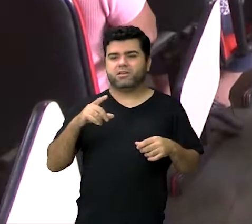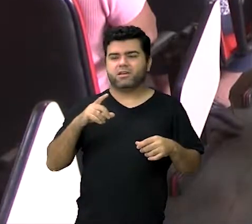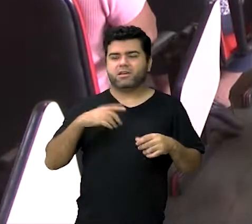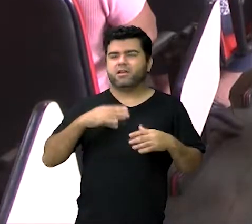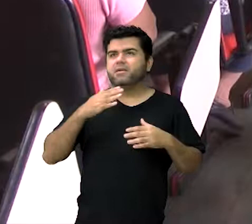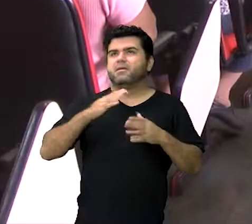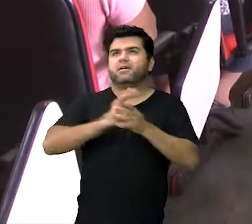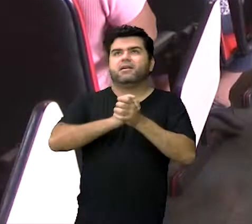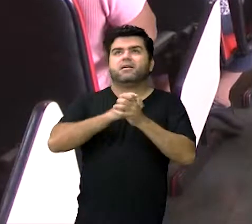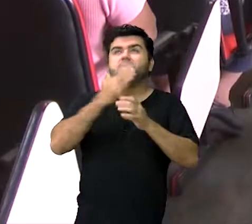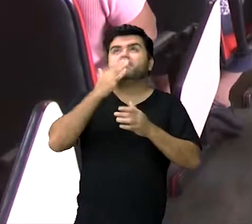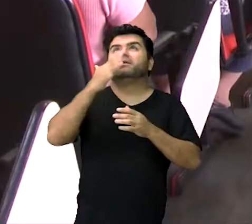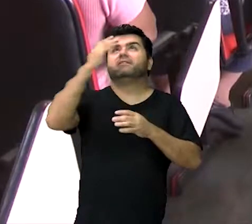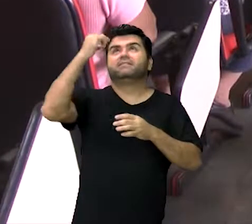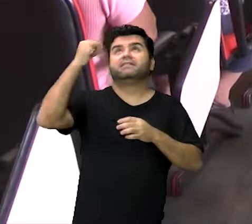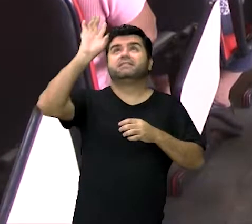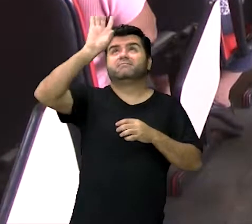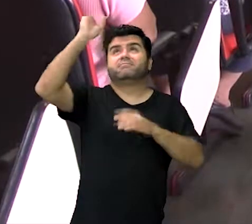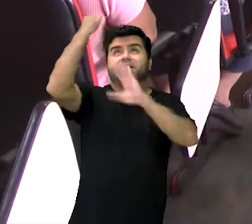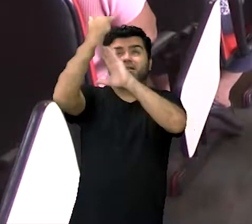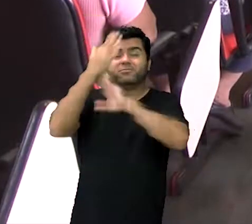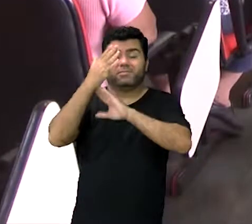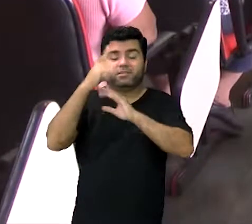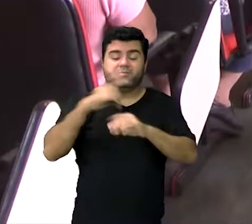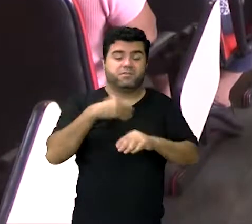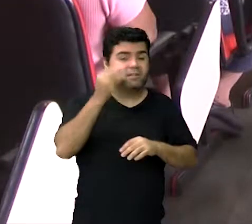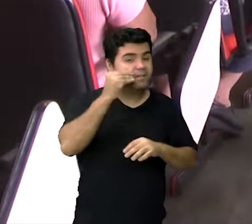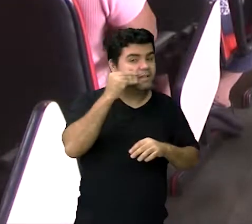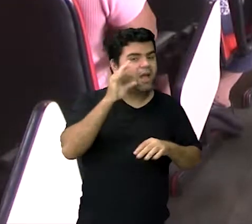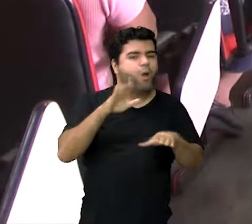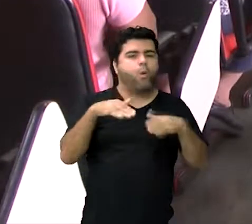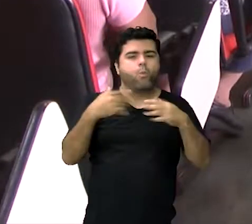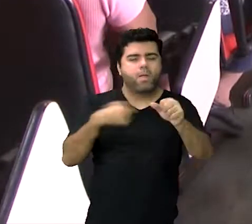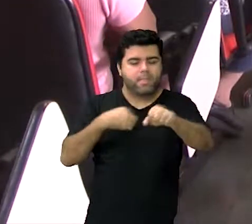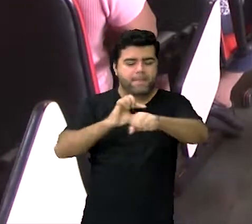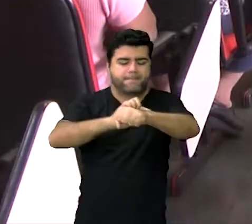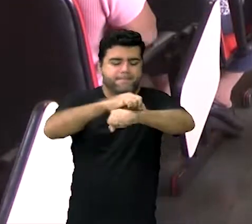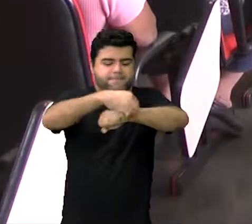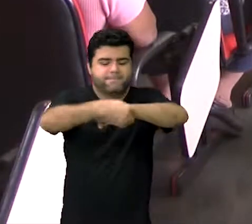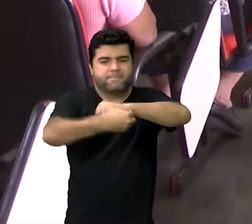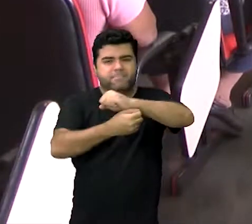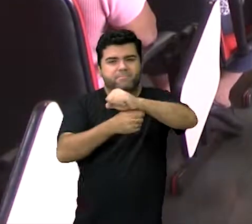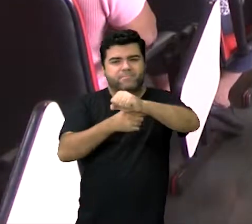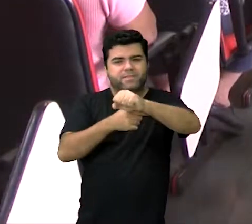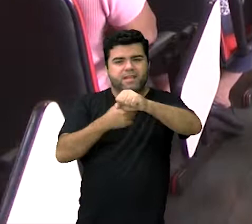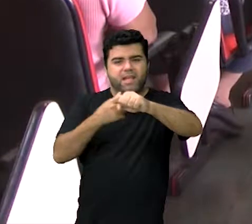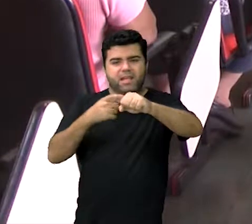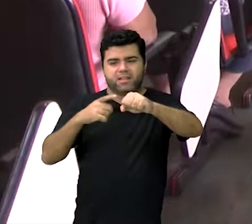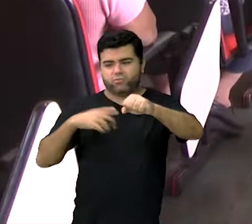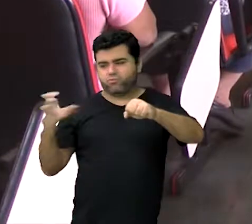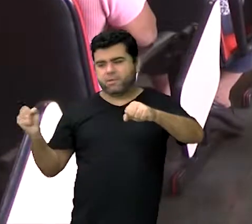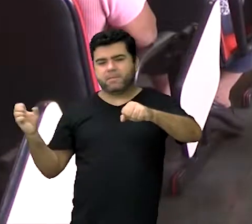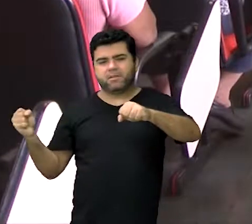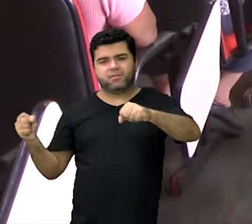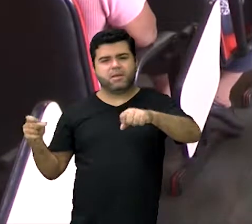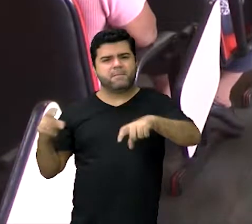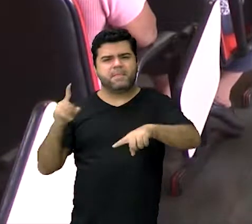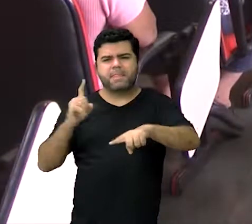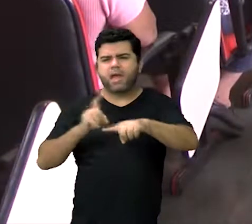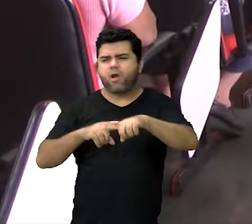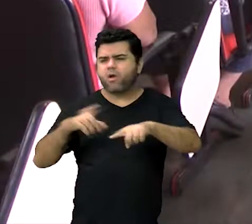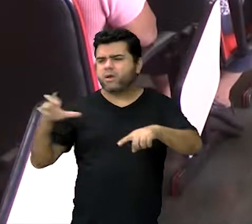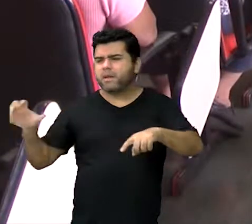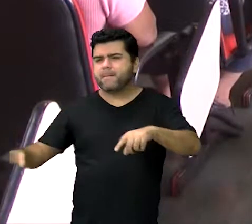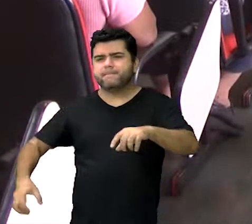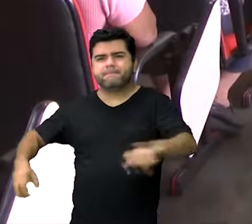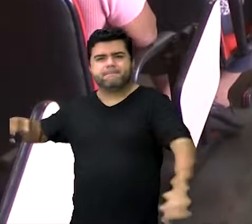para colaborar. Eu falei, então tenta. Quando ela foi pôr a pulseira de identificação, tinha um grampeador no guichê, mas na hora ele catou aquilo e ele